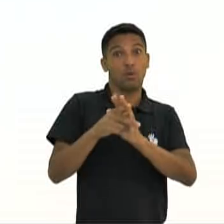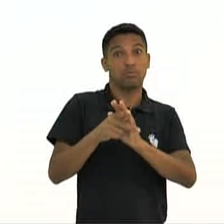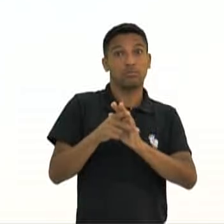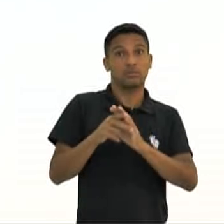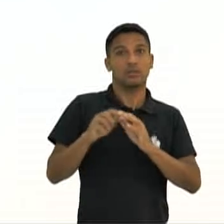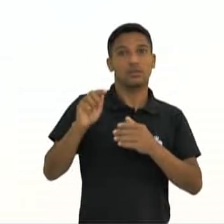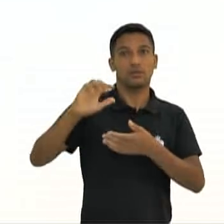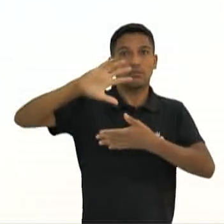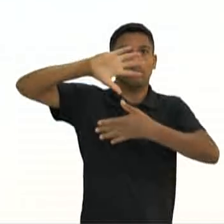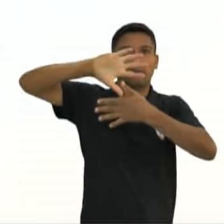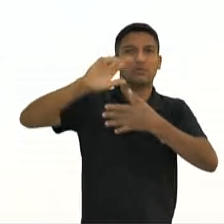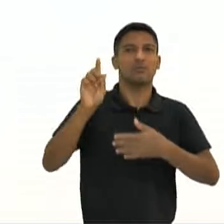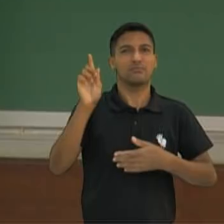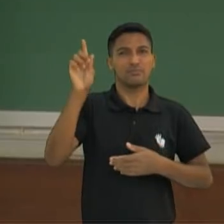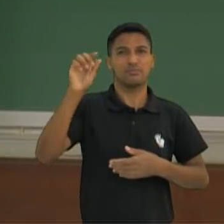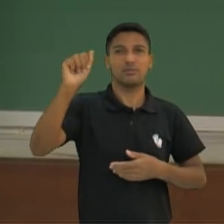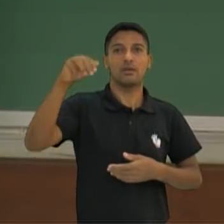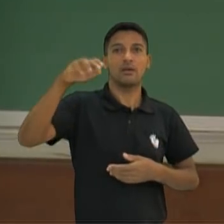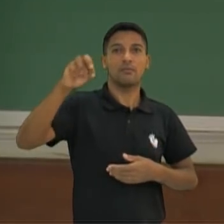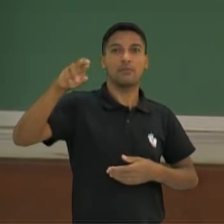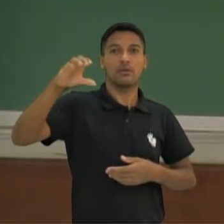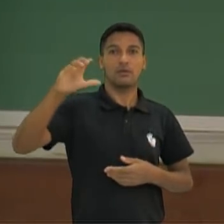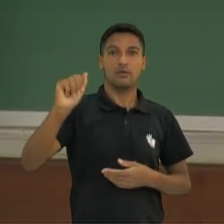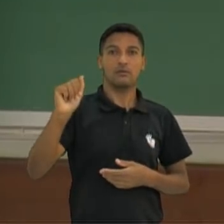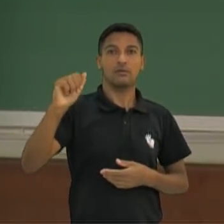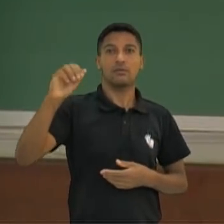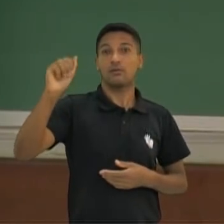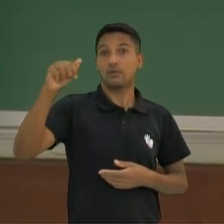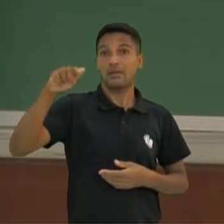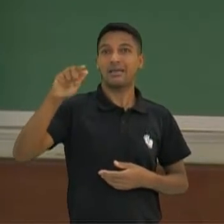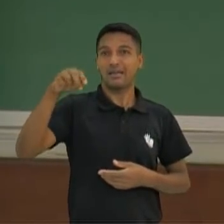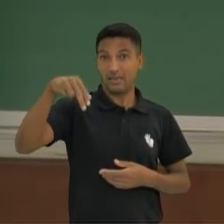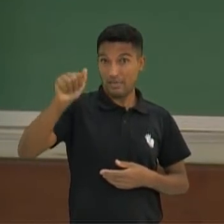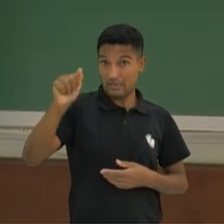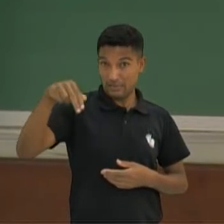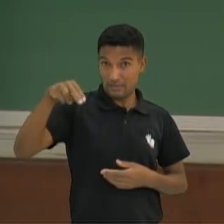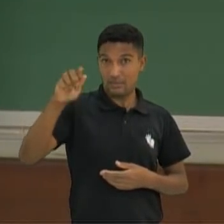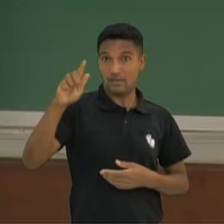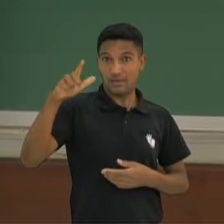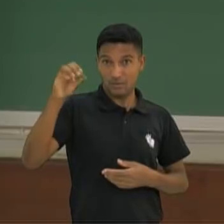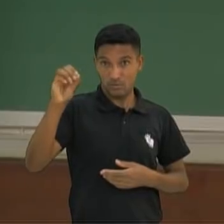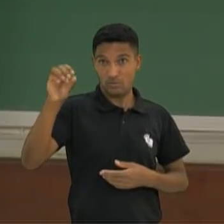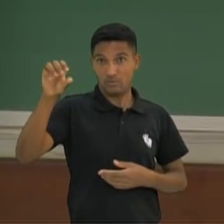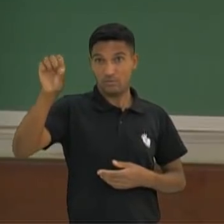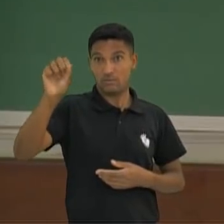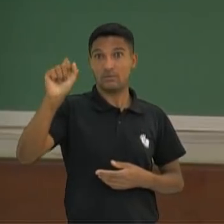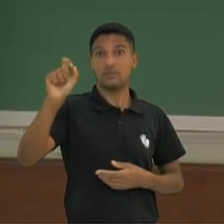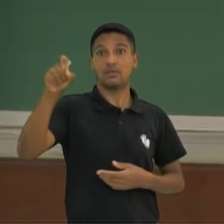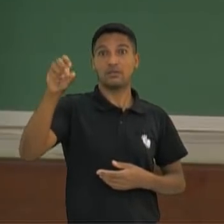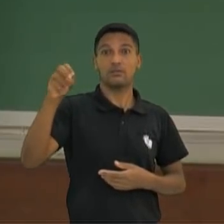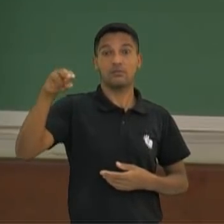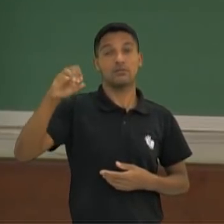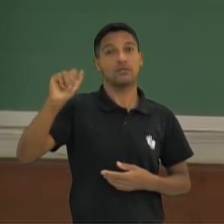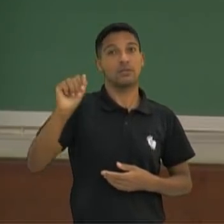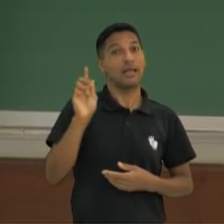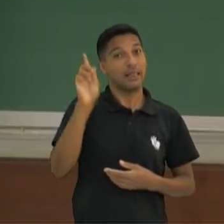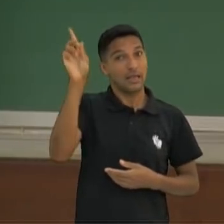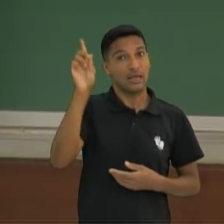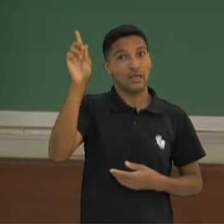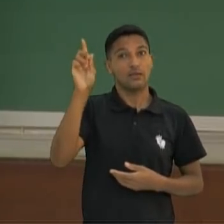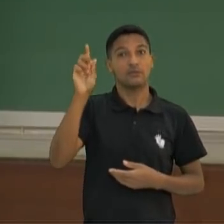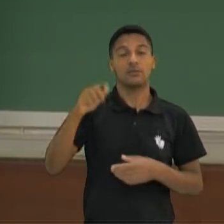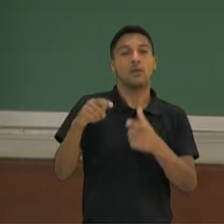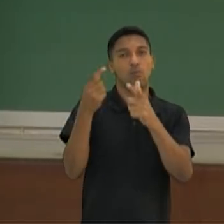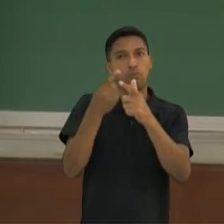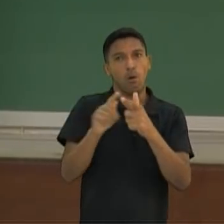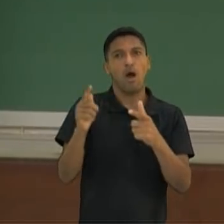Anglo-Saxônica, destacamos que por serem considerados desenvolvidos, o problema não é menor, até o volume de itens recicláveis é